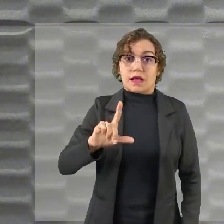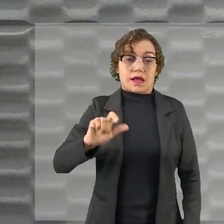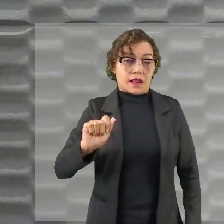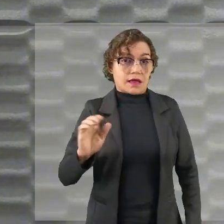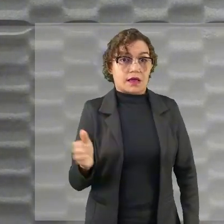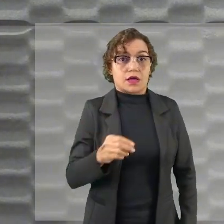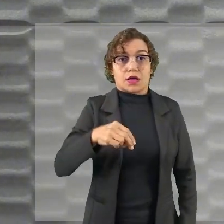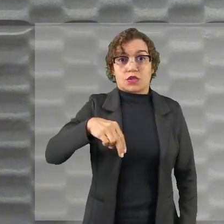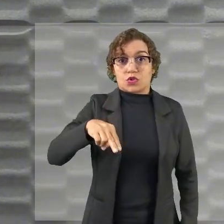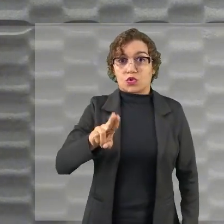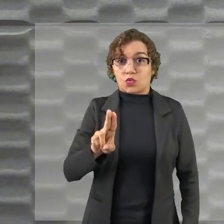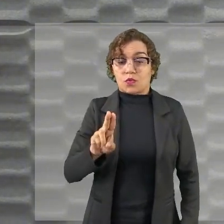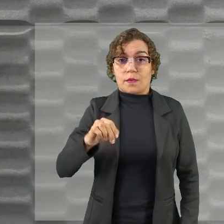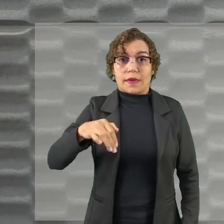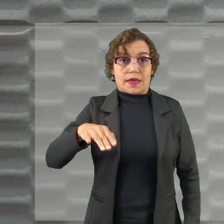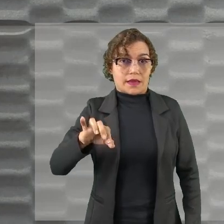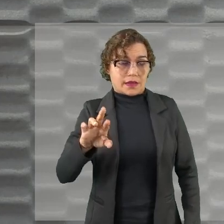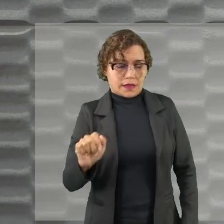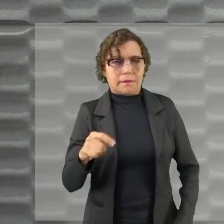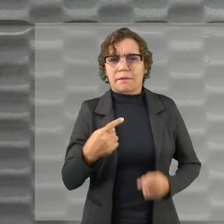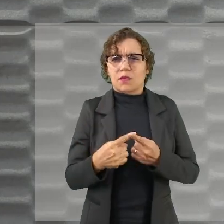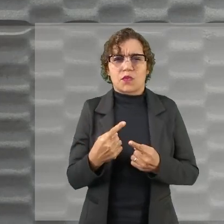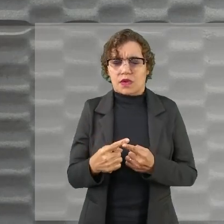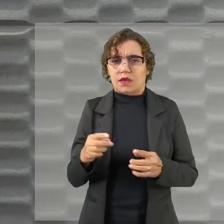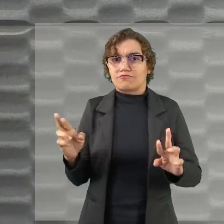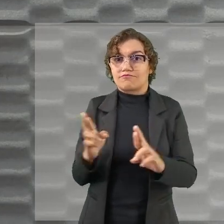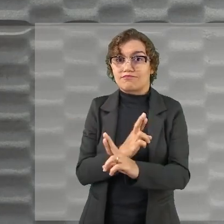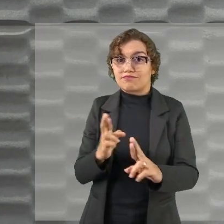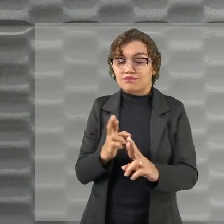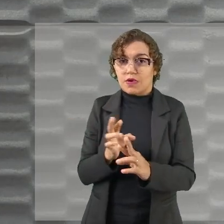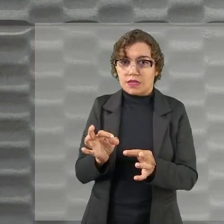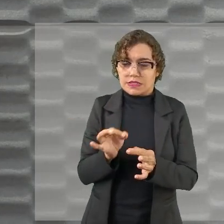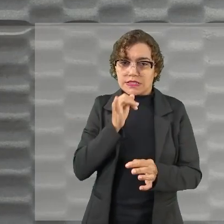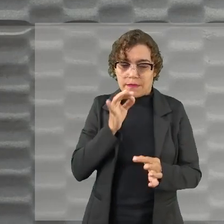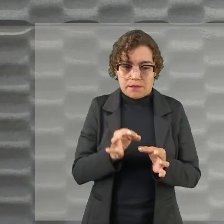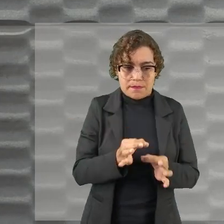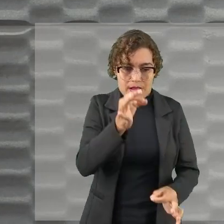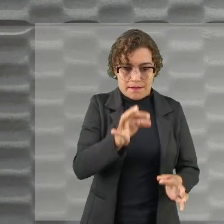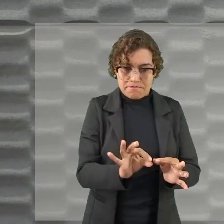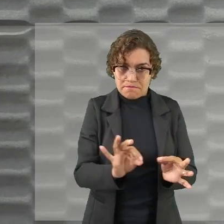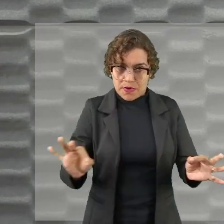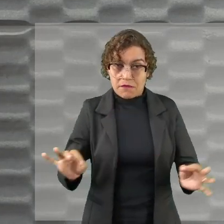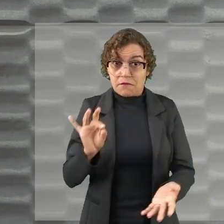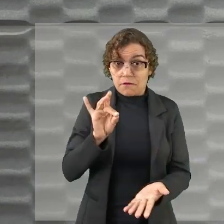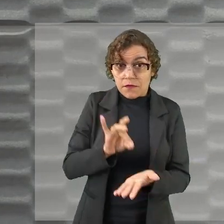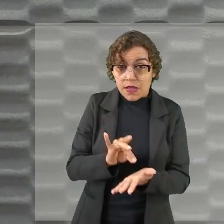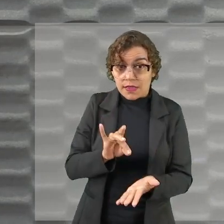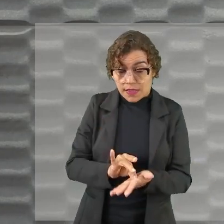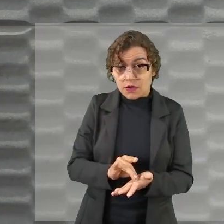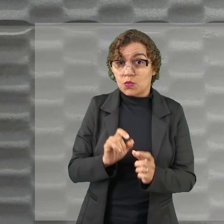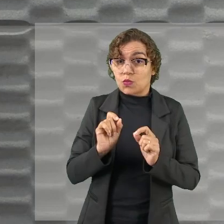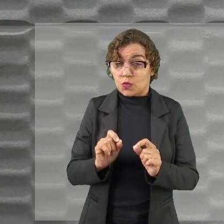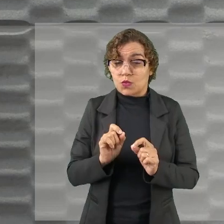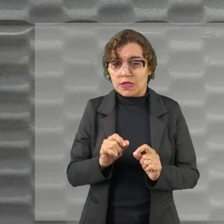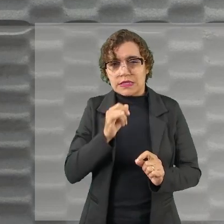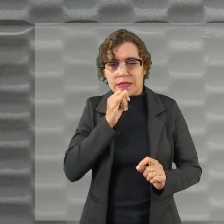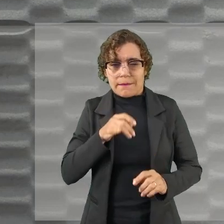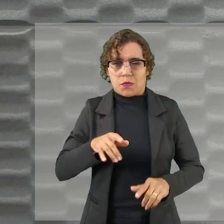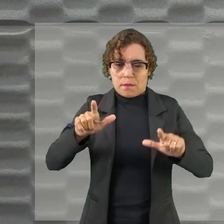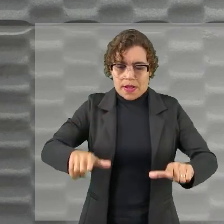é uma razão? Porque ele relaciona o tamanho de algo real com